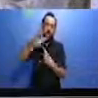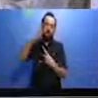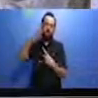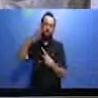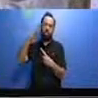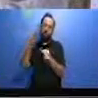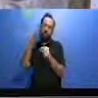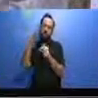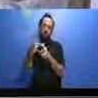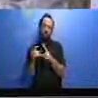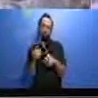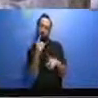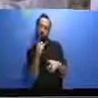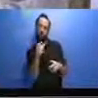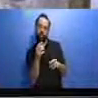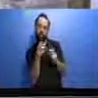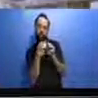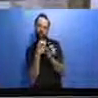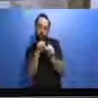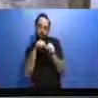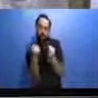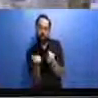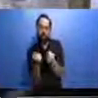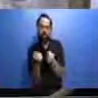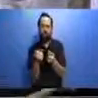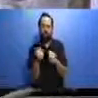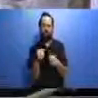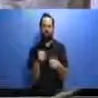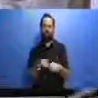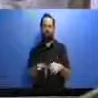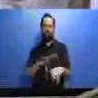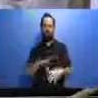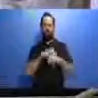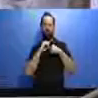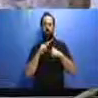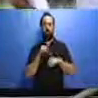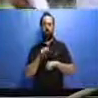se fragmenta e promove uma infecção no corpo da pessoa.